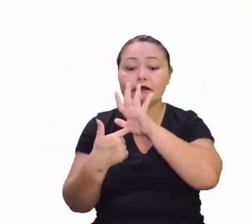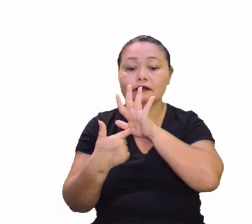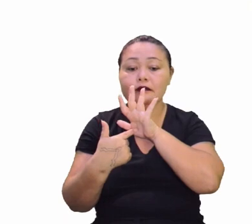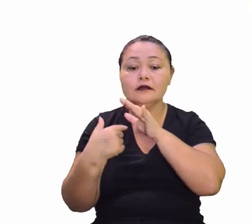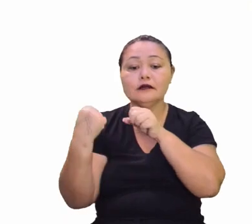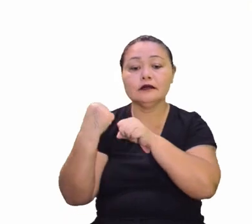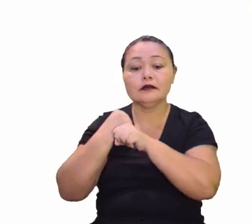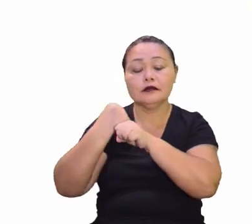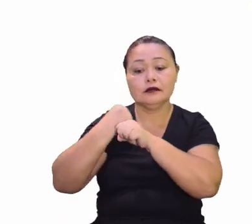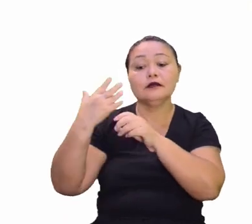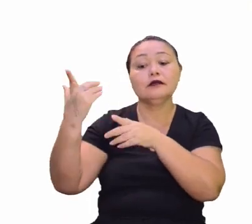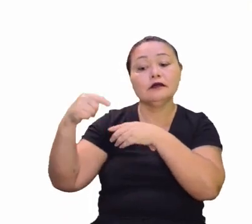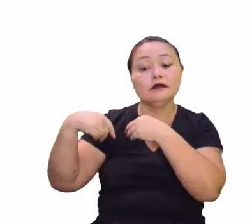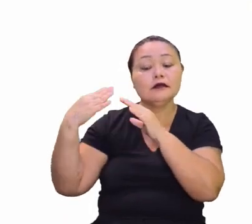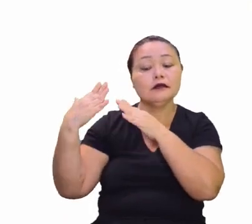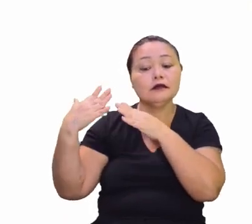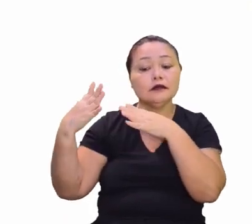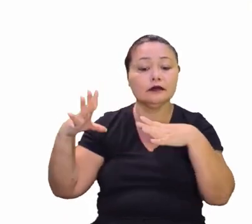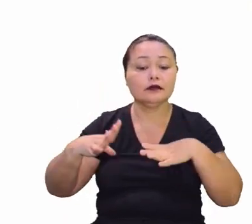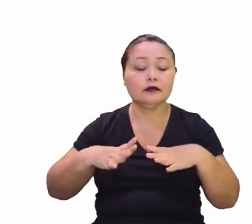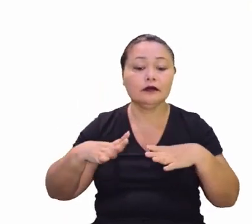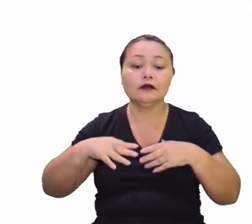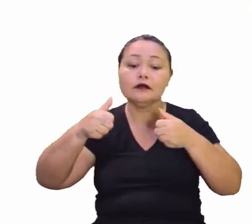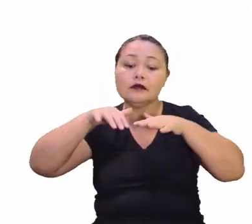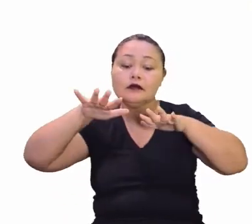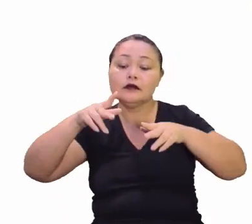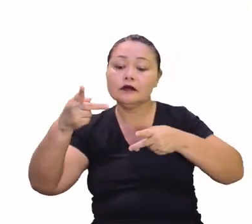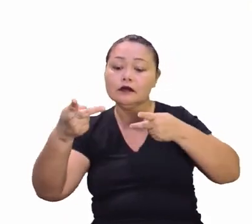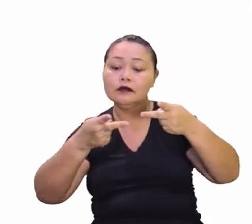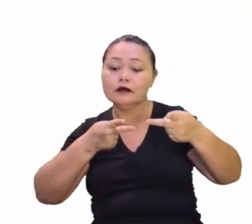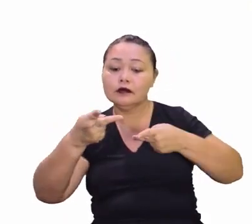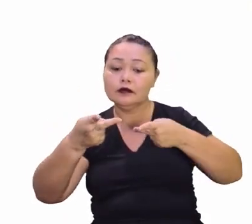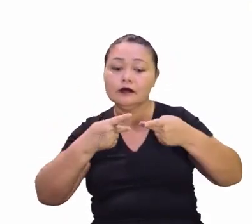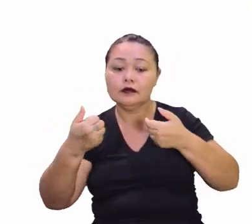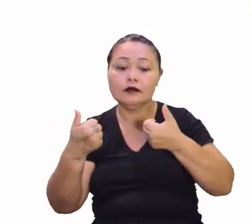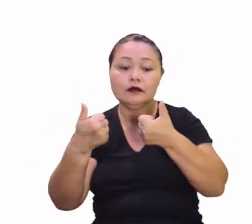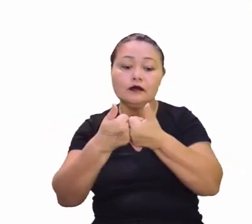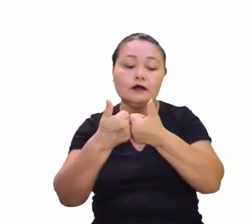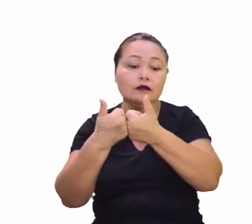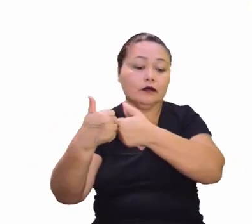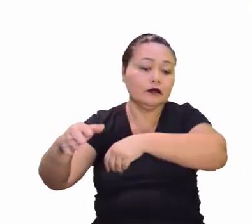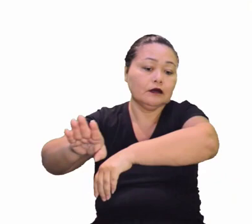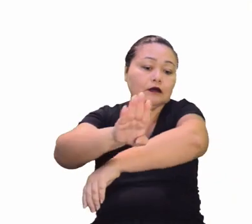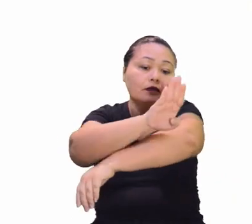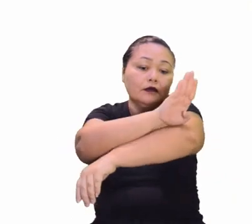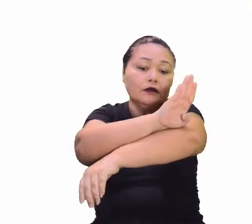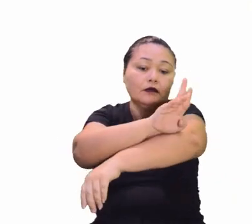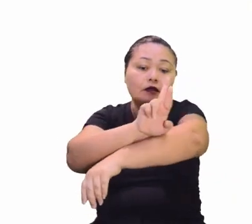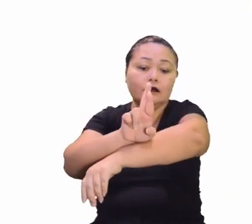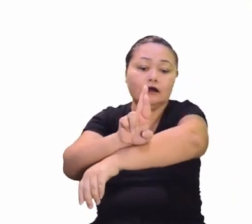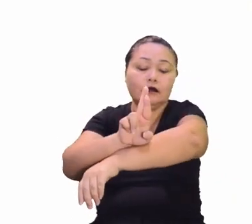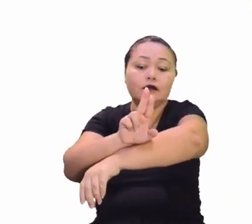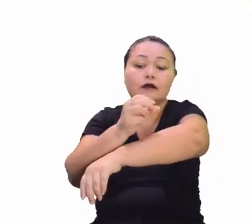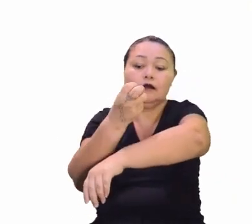aí da construção das cidades, dos projetos de assentamento próximo aí à região